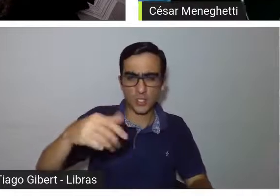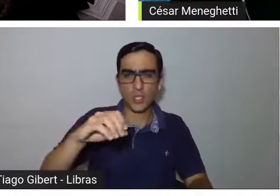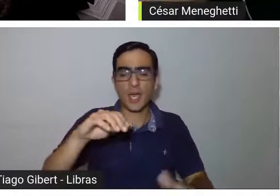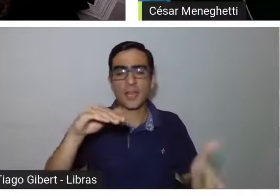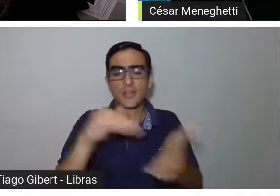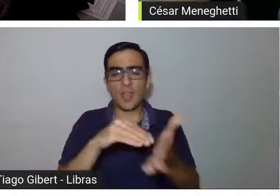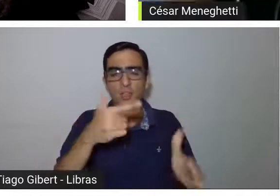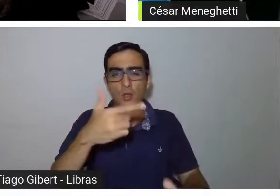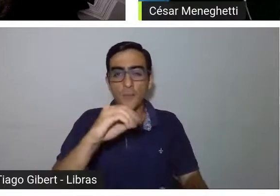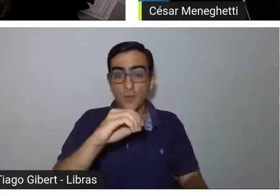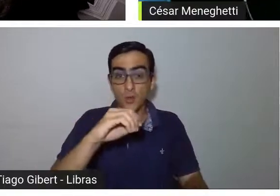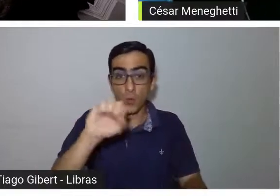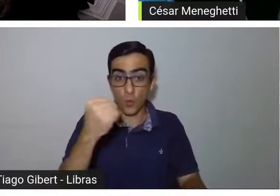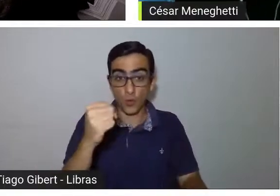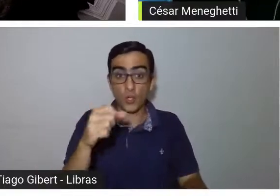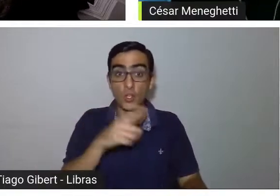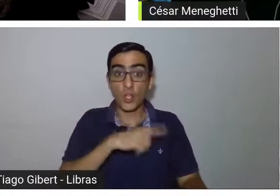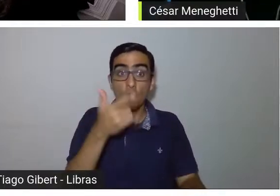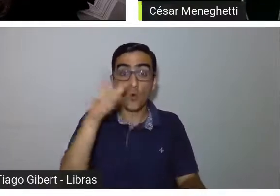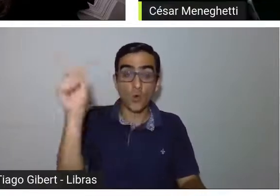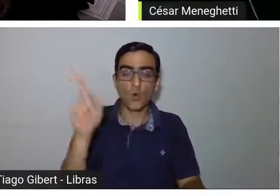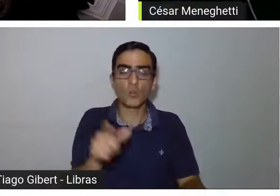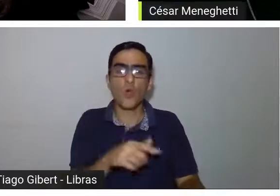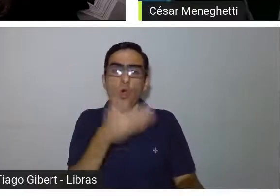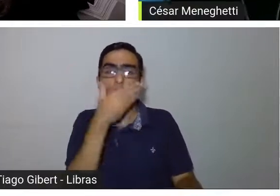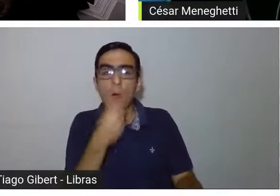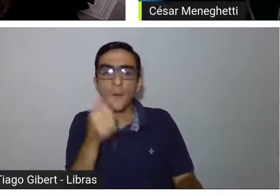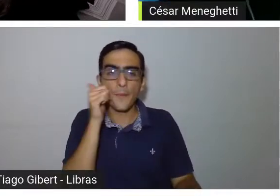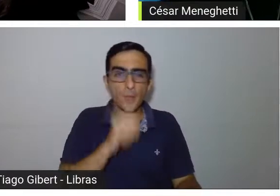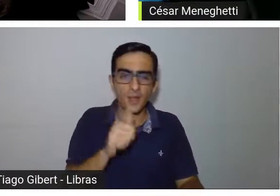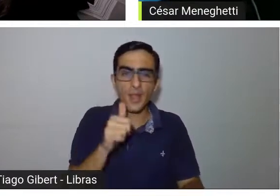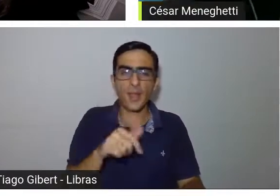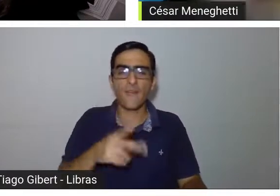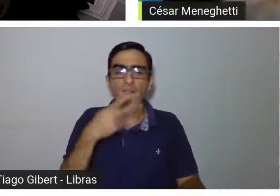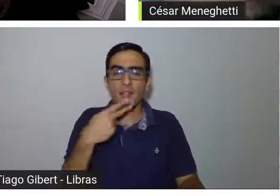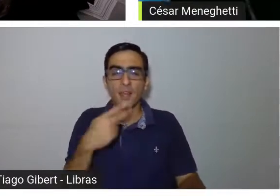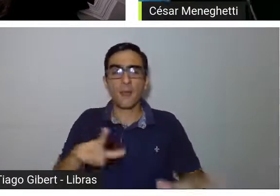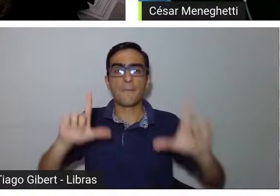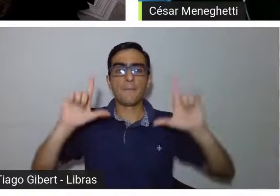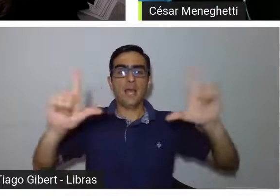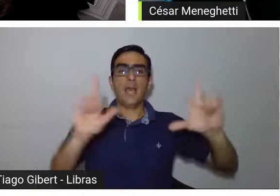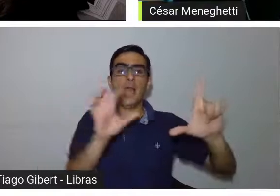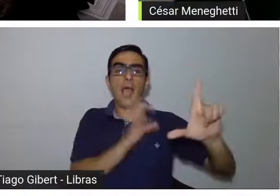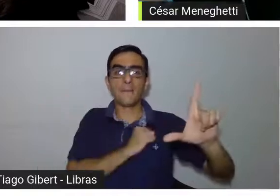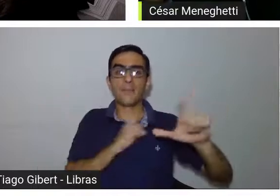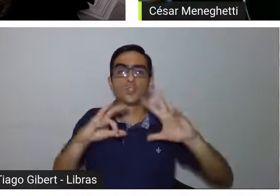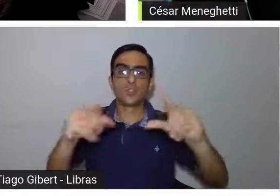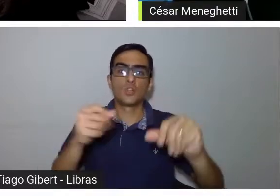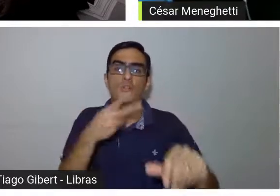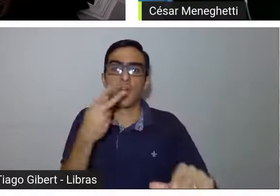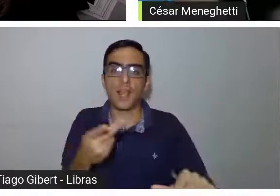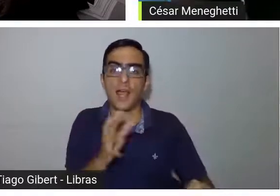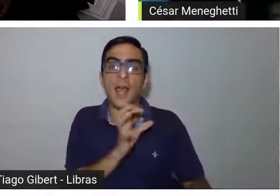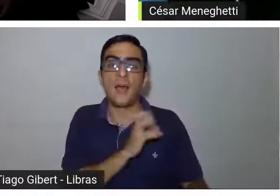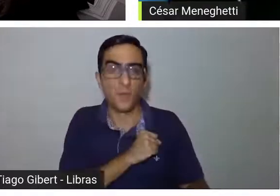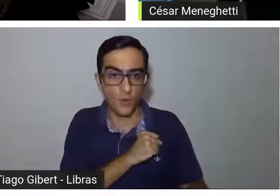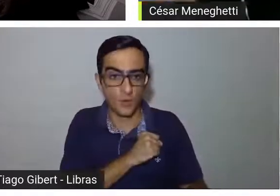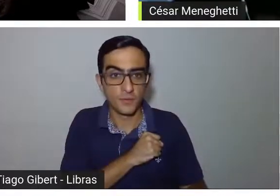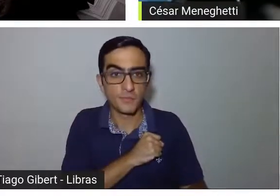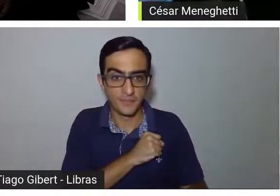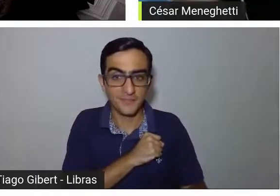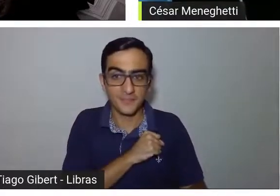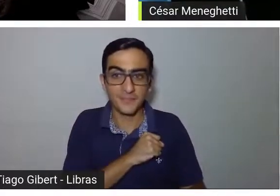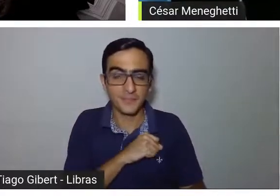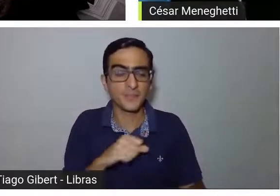videocabine, que são homens e mulheres, todo mundo falando, tipo, tinha uma placa, tipo, amor. Aí todo mundo fala de amor, né? E eu fui